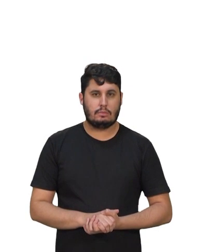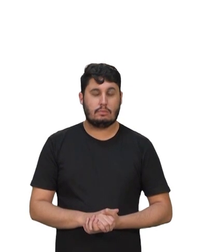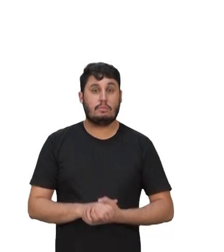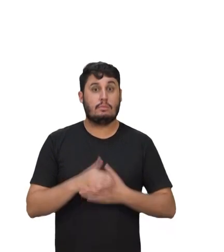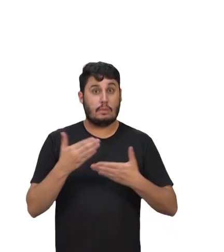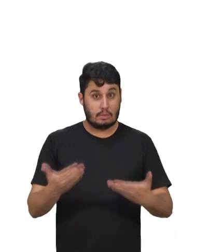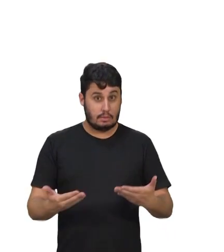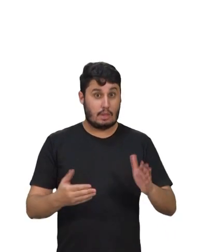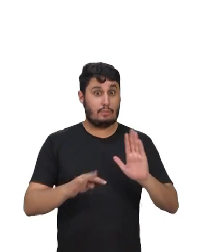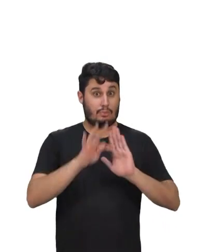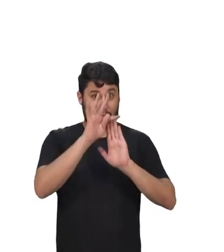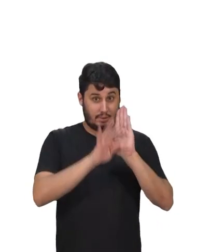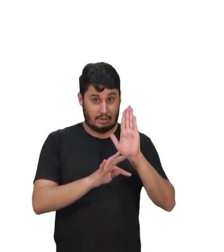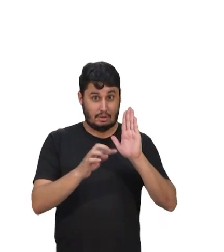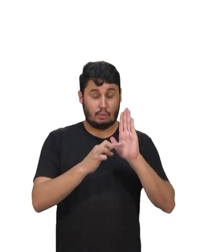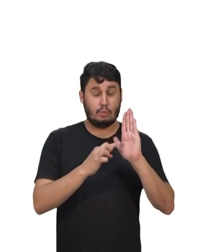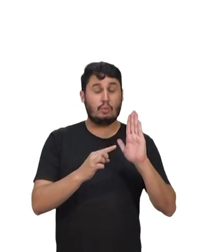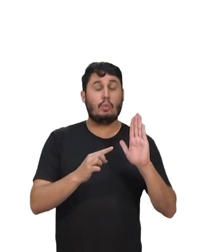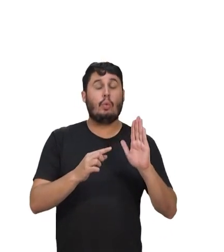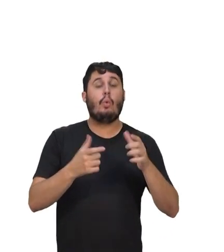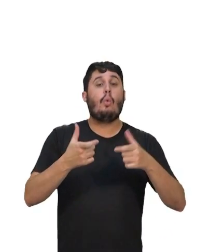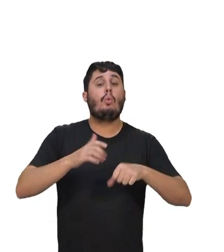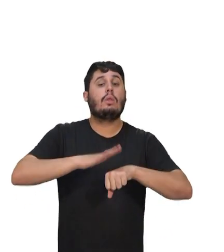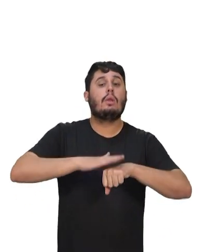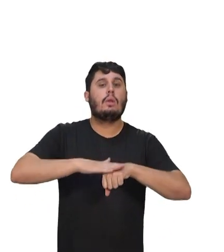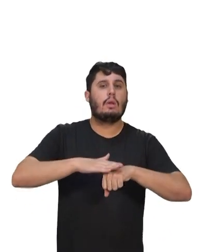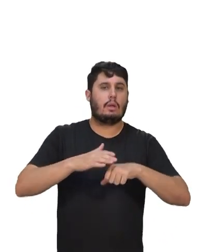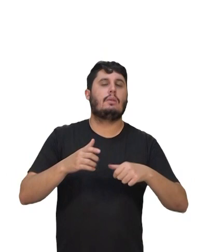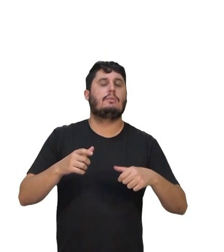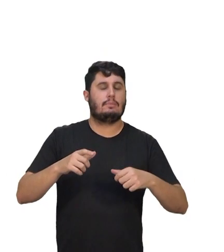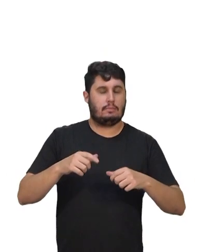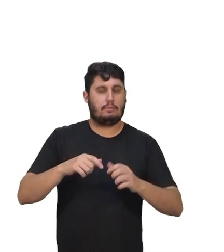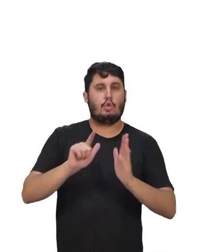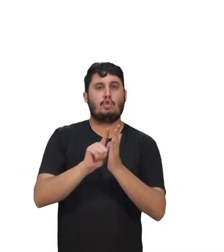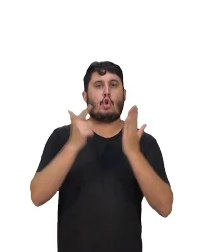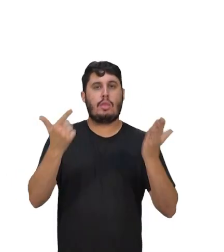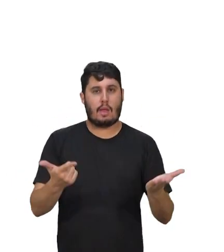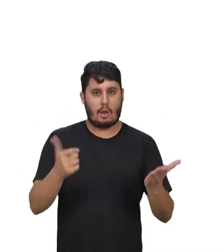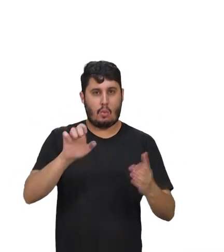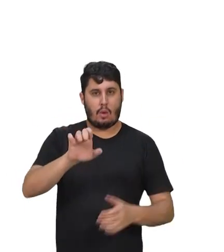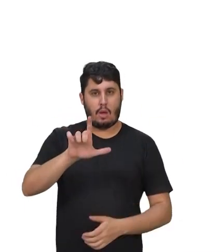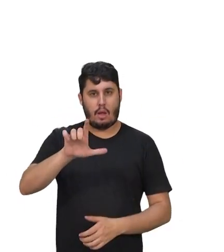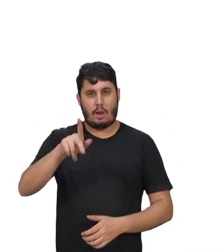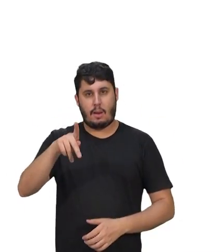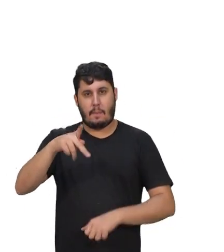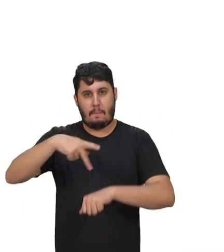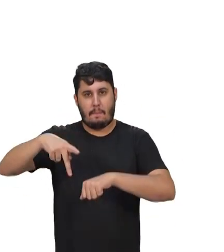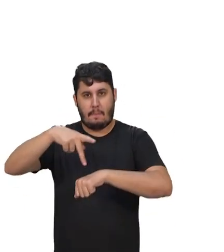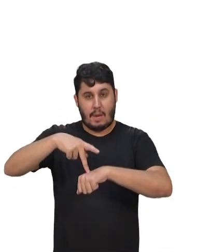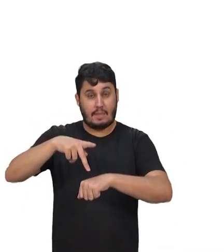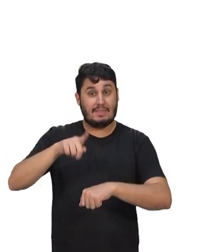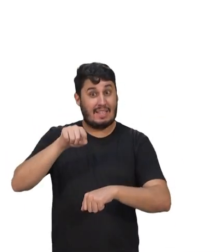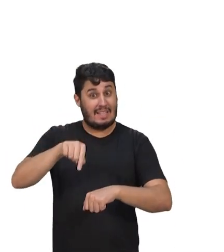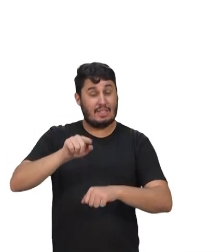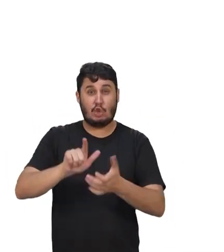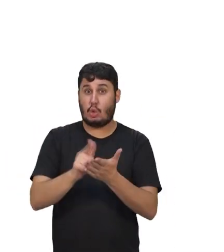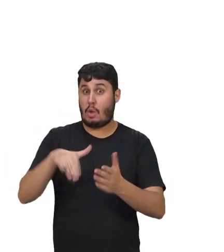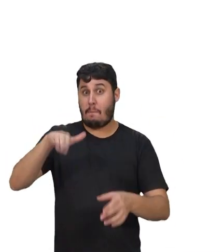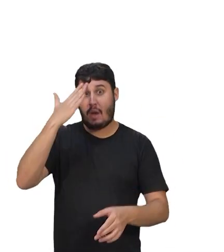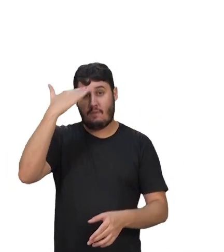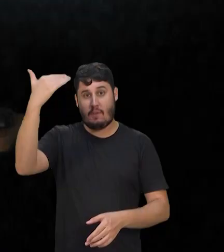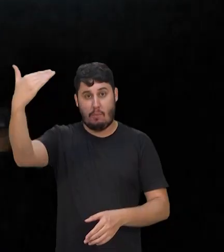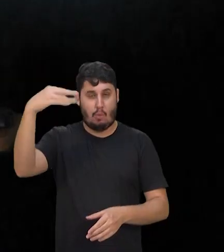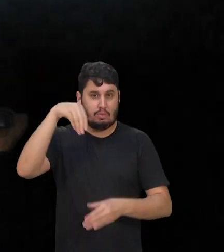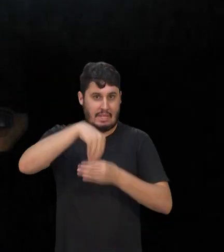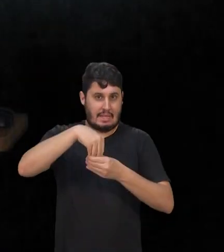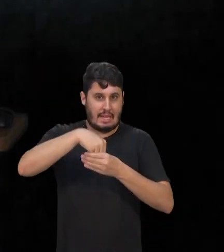notícia foi tirada aí do El País em 21 de junho de 2011. El País é um dos jornais mais tradicionais na Espanha, na verdade